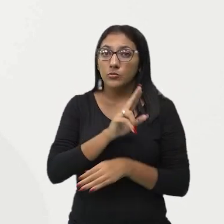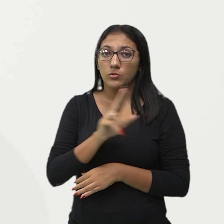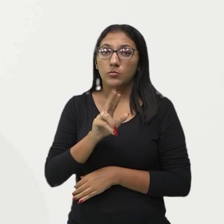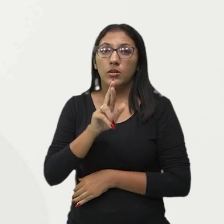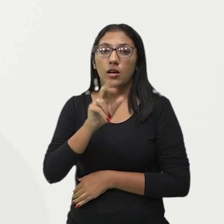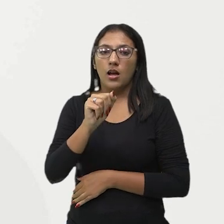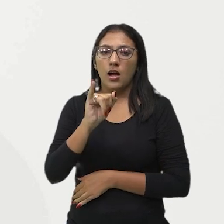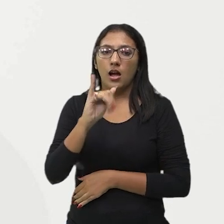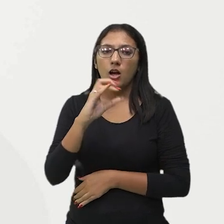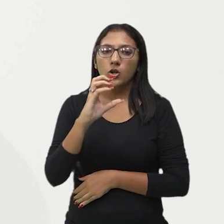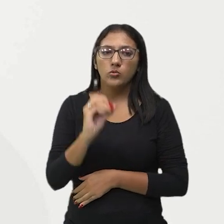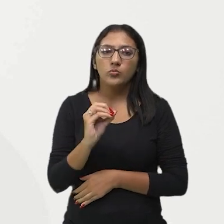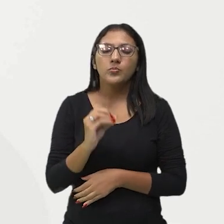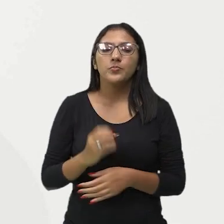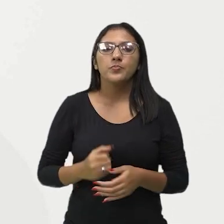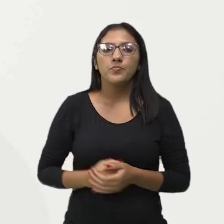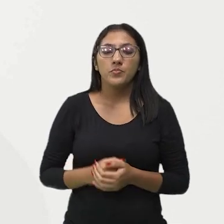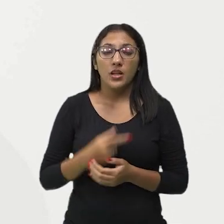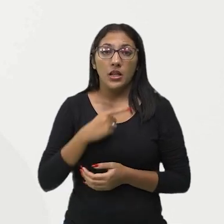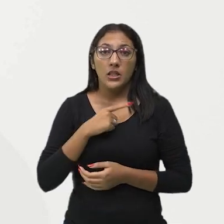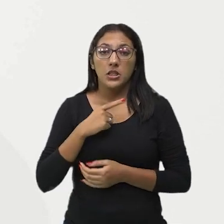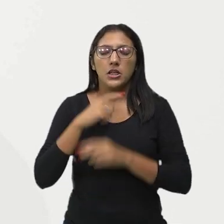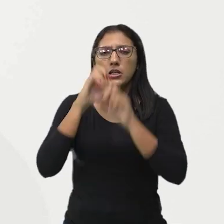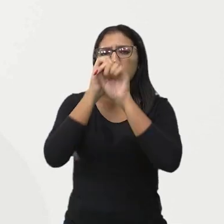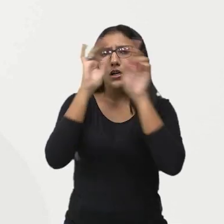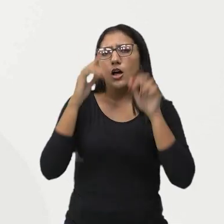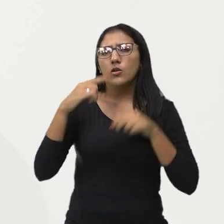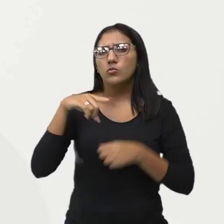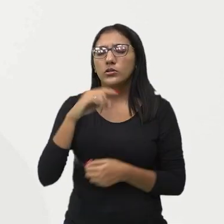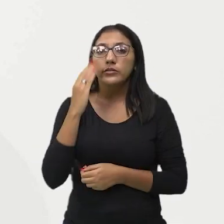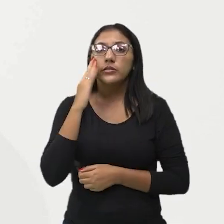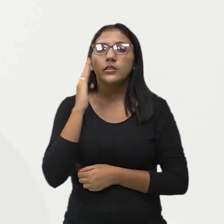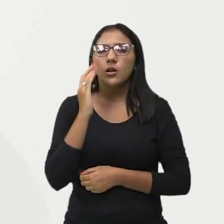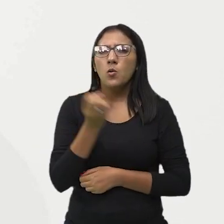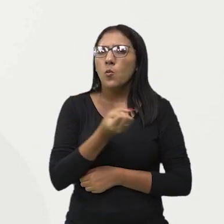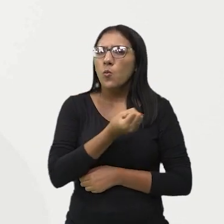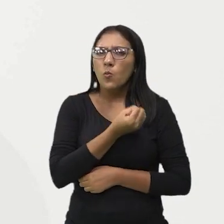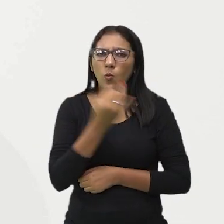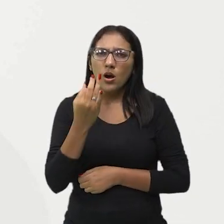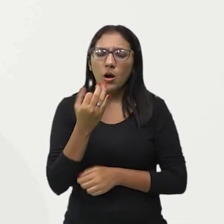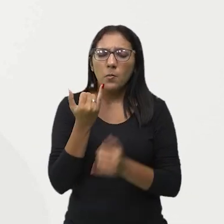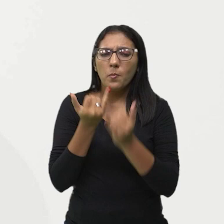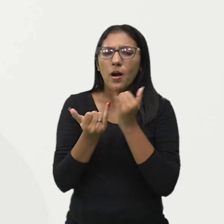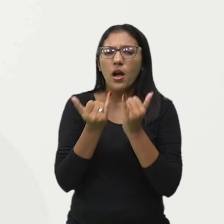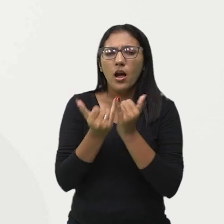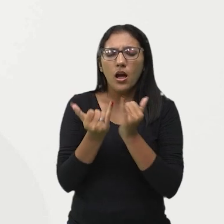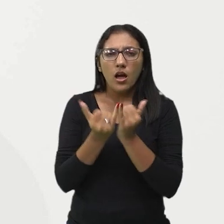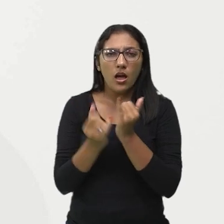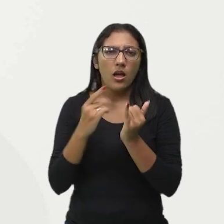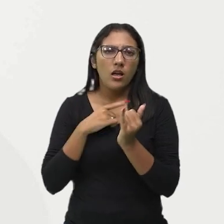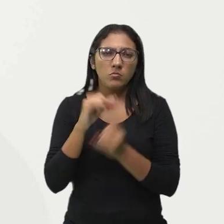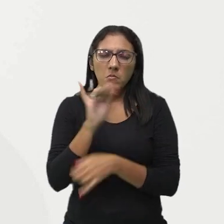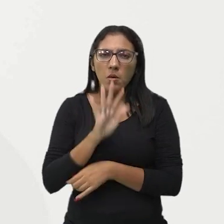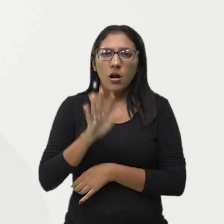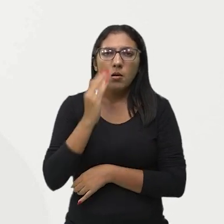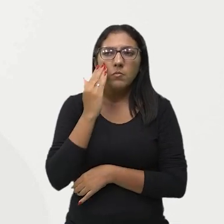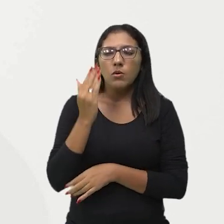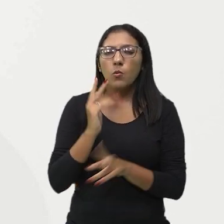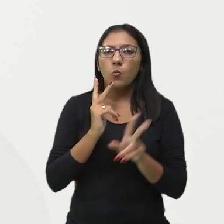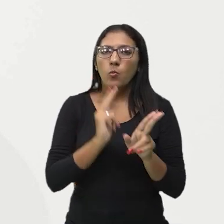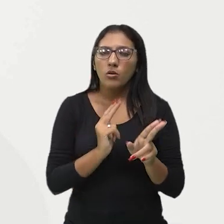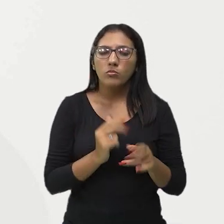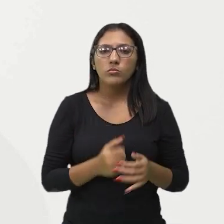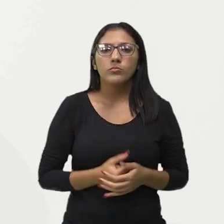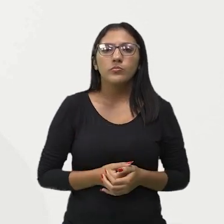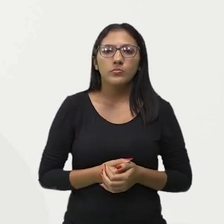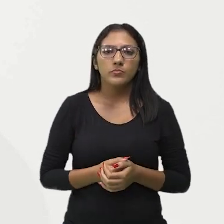quantos segmentos iguais, quantos raios tem numa circunferência? Bom, quantos raios? Tem infinitos raios, tá legal? Nós